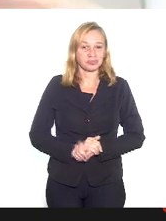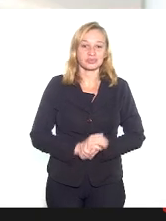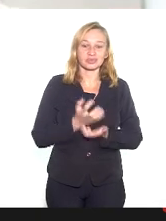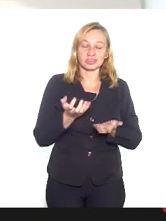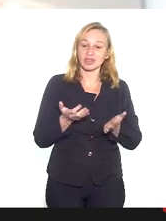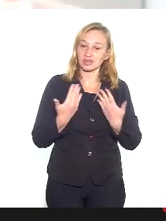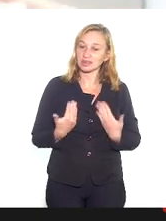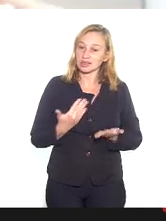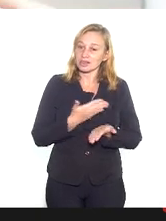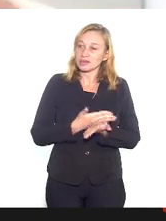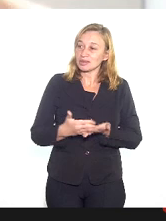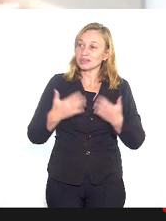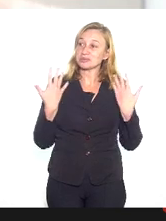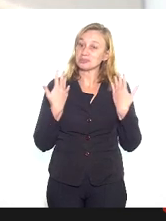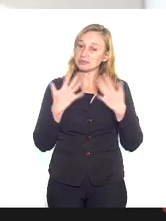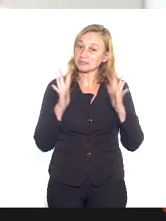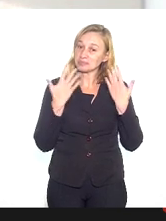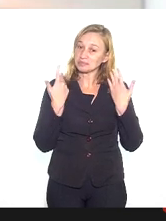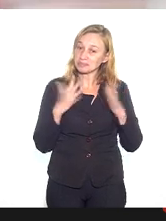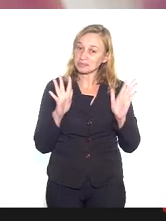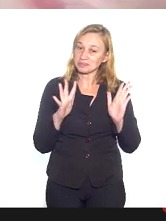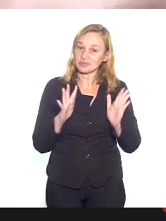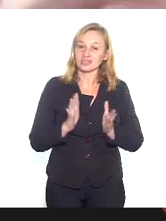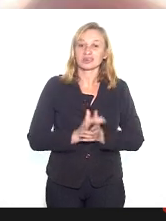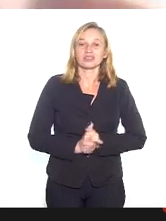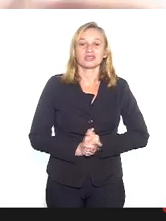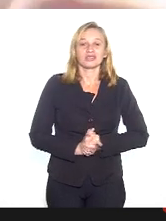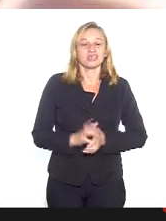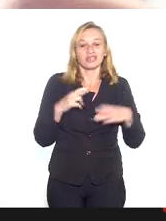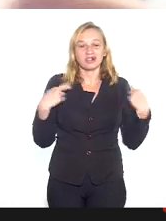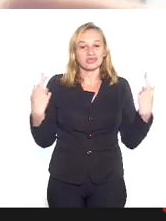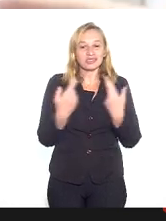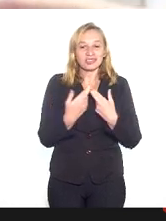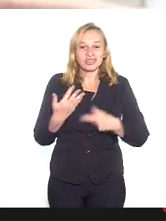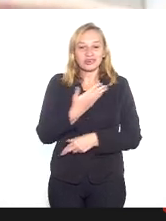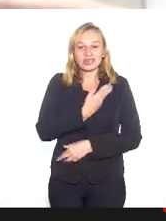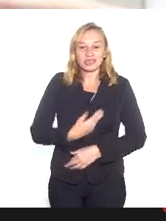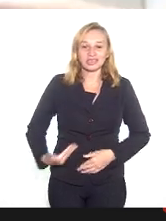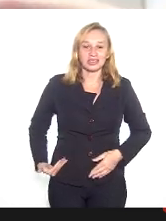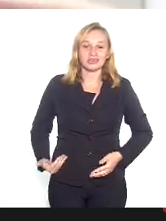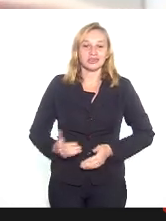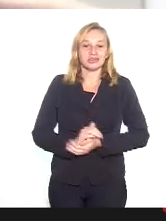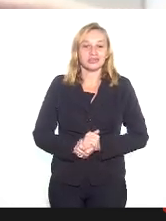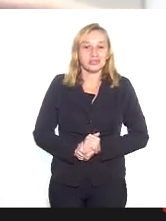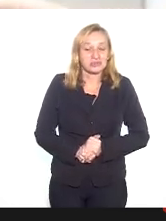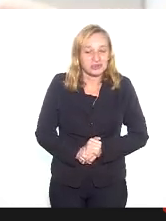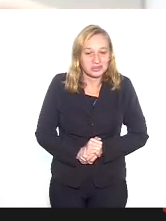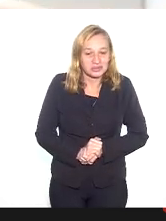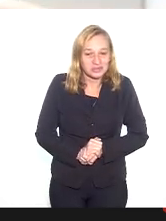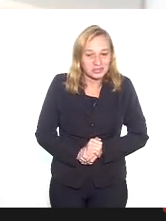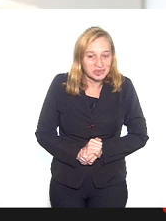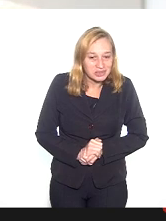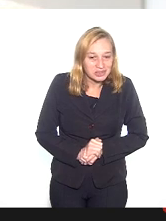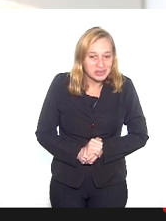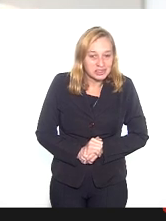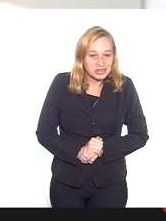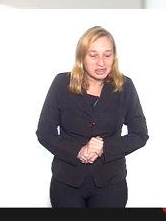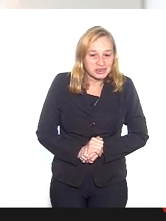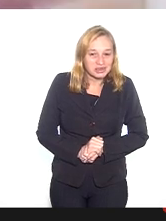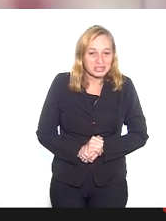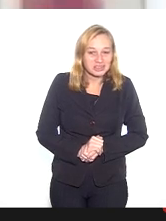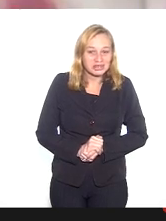começar parabenizando Vossa Excelência por fazer essa audiência pública sobre um tema tão importante. Eu sou, né,